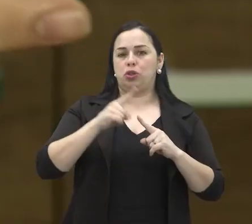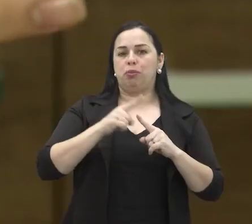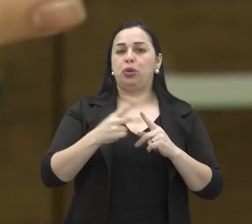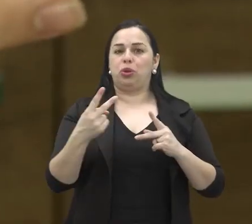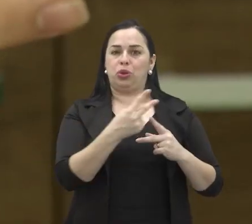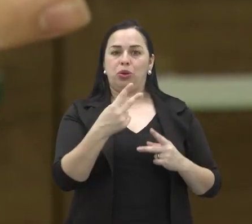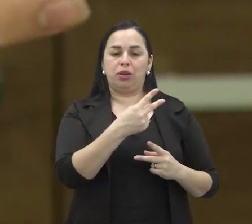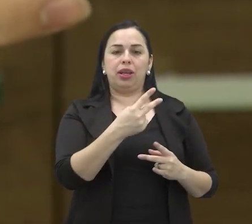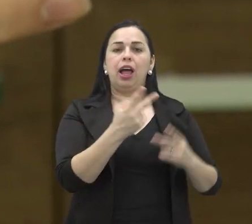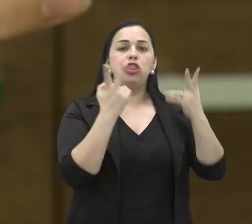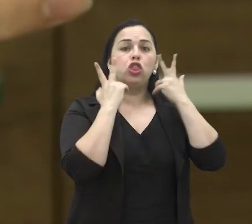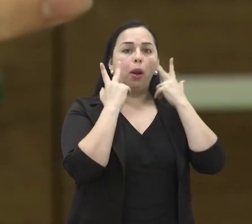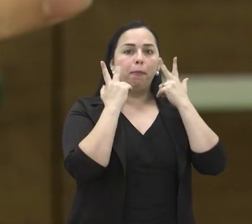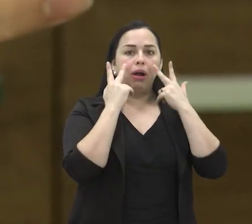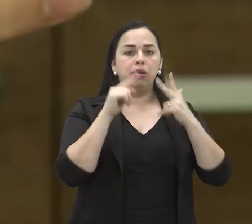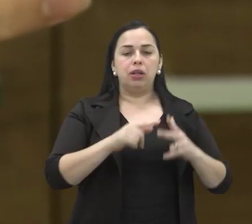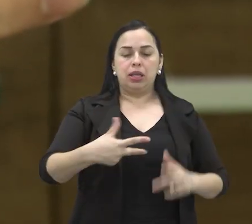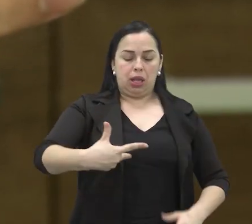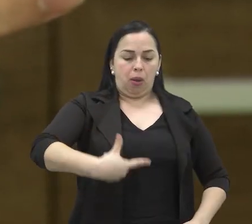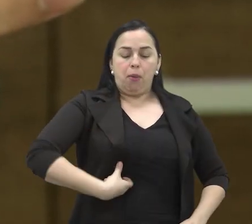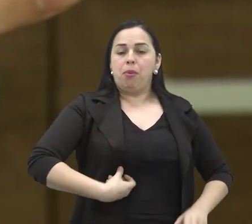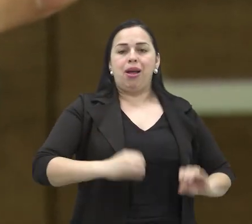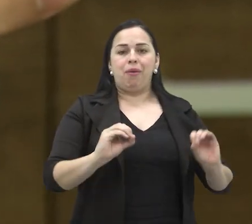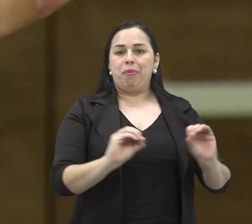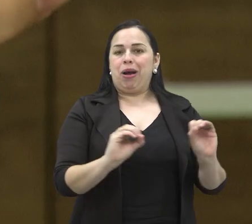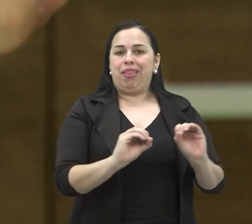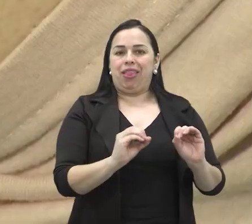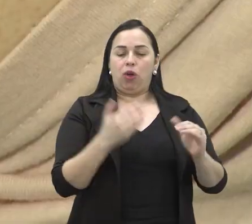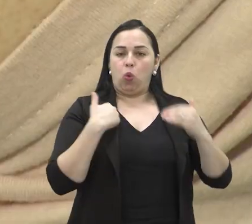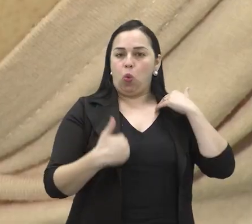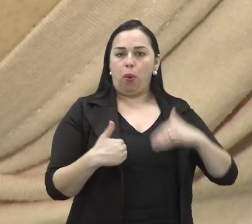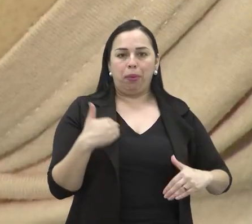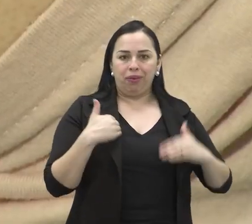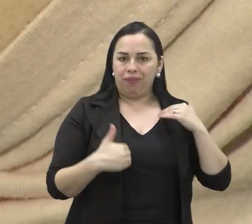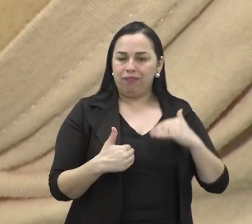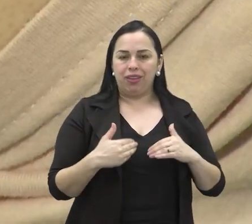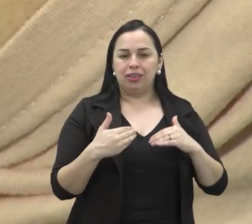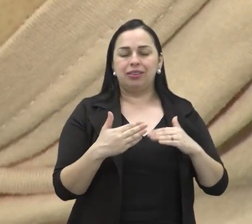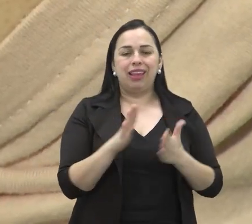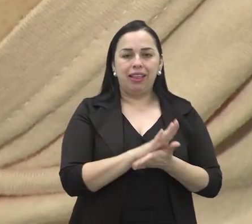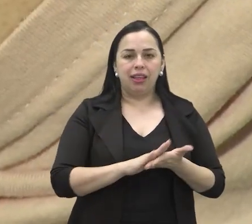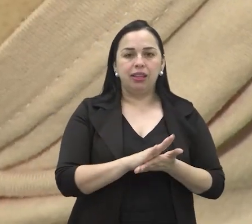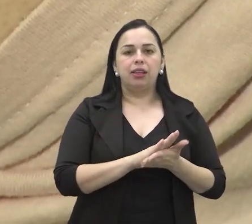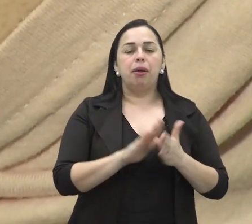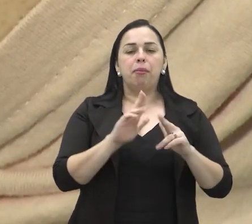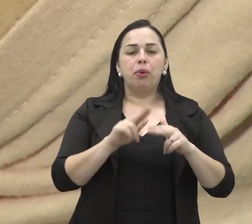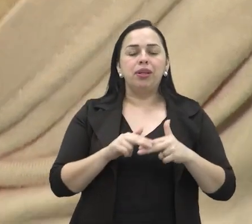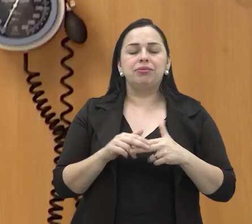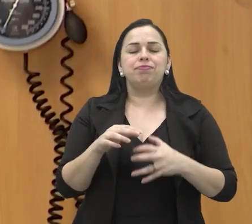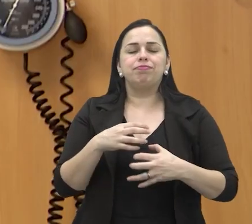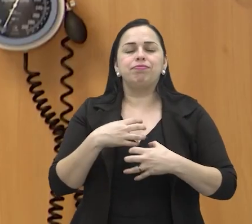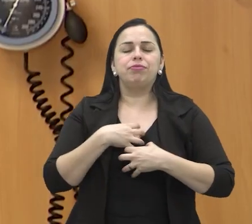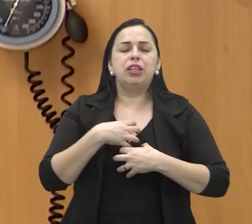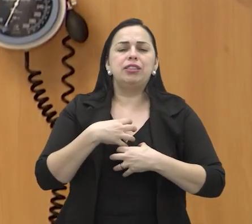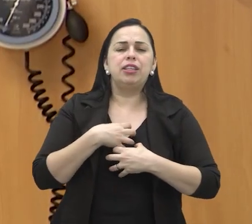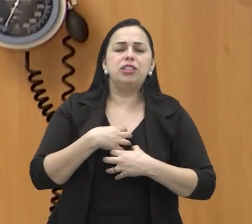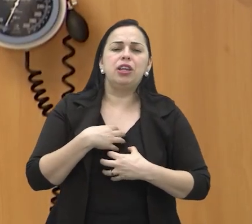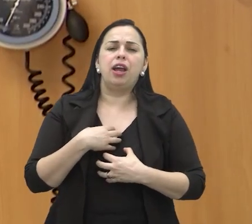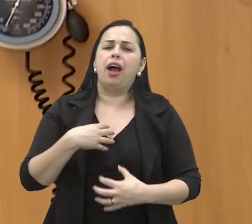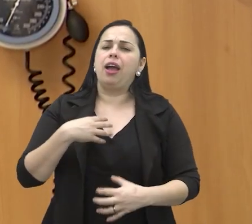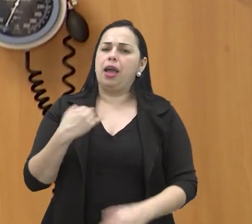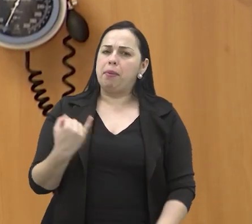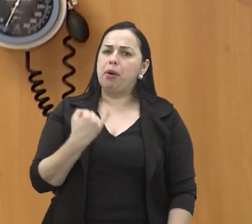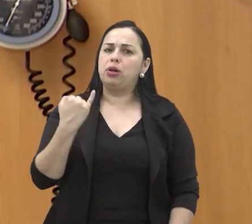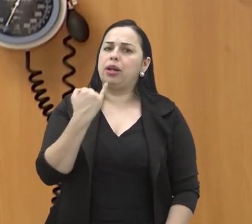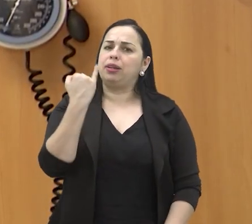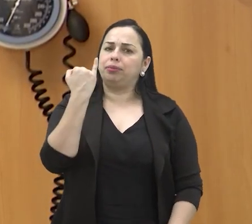produz a insulina suficiente no organismo. E entender os sintomas da doença é importante. O diabetes tem alguns